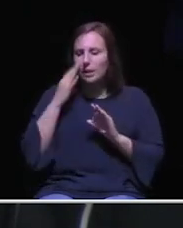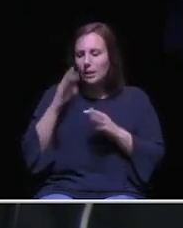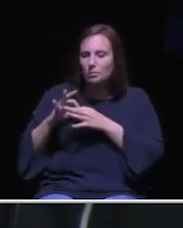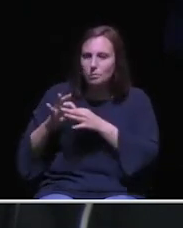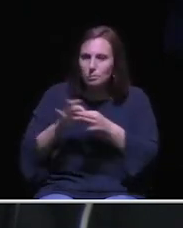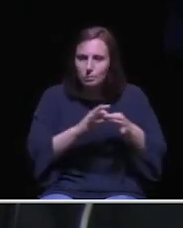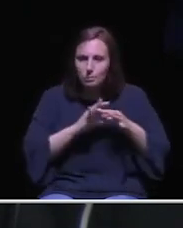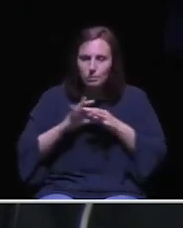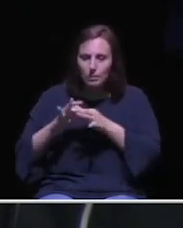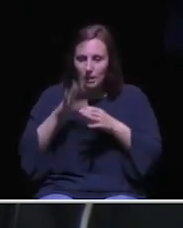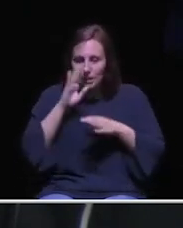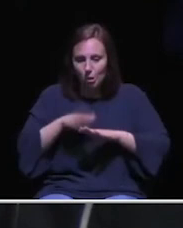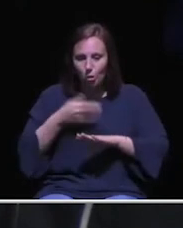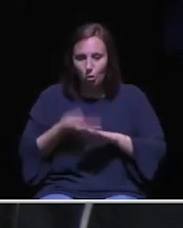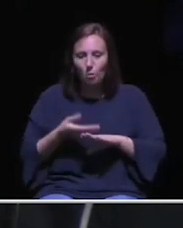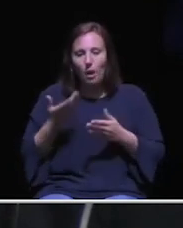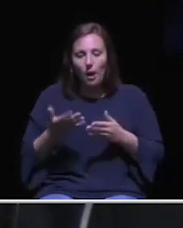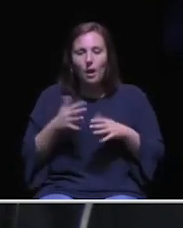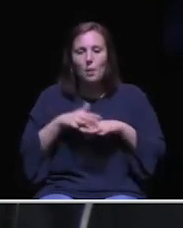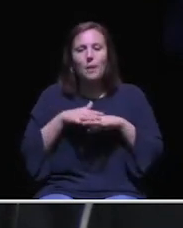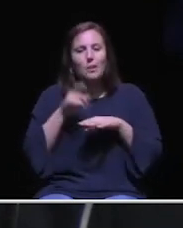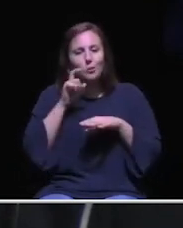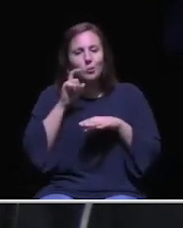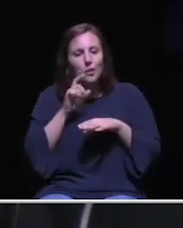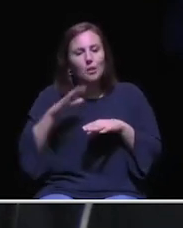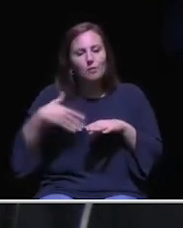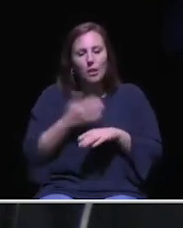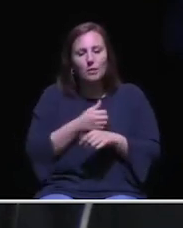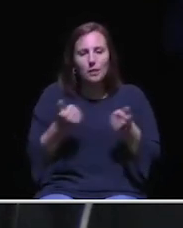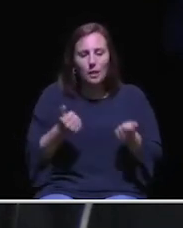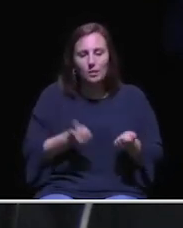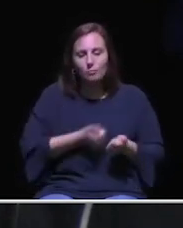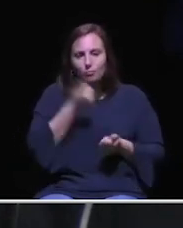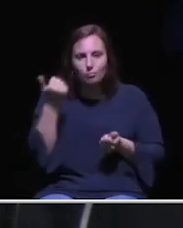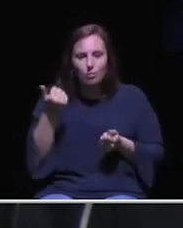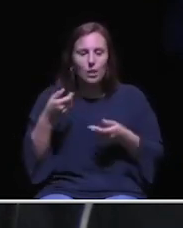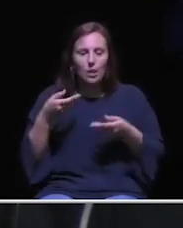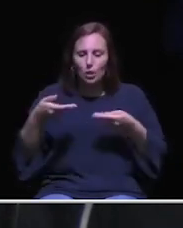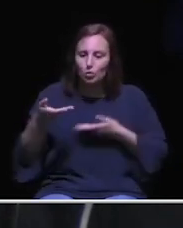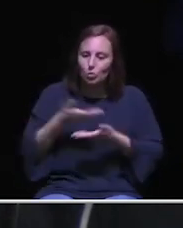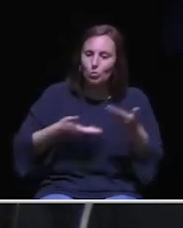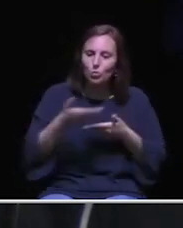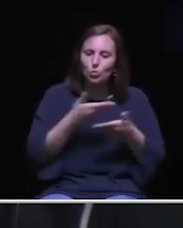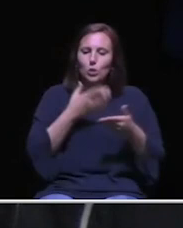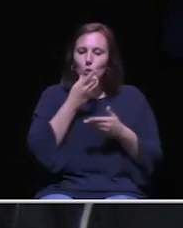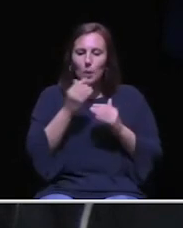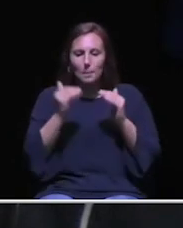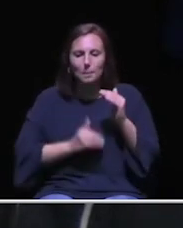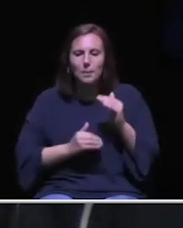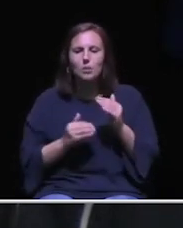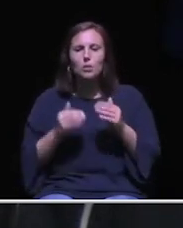sendo reforçados, criam uma rede de segurança que torna a cidade melhor, mais entreajuda, maior resiliência, menos solidão, menos